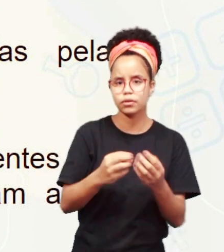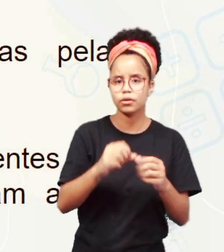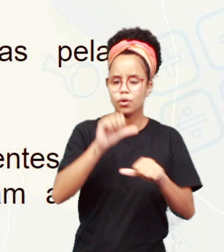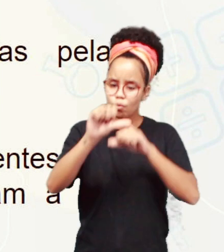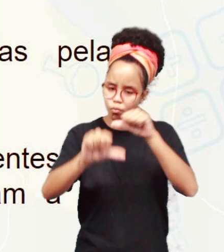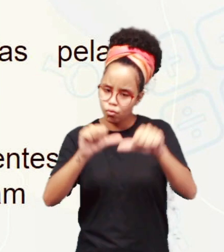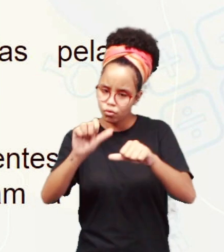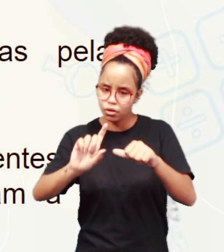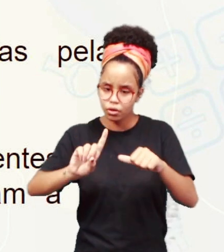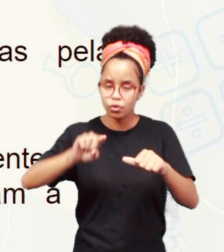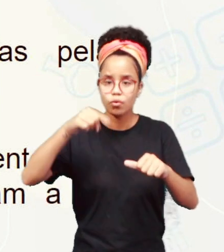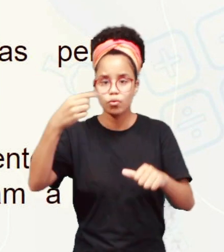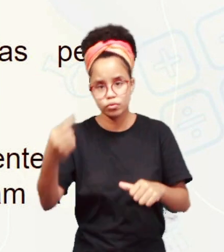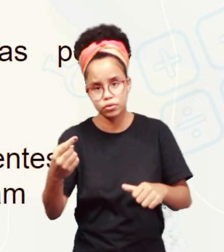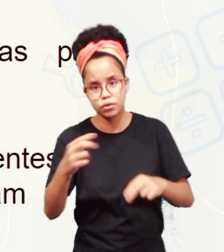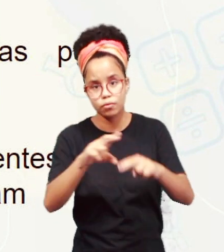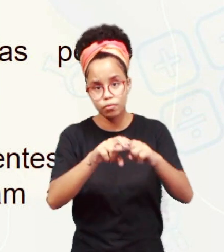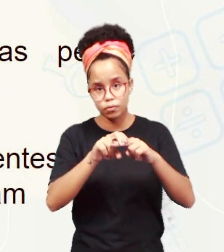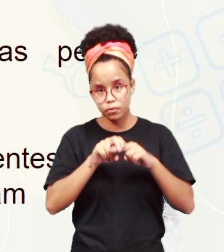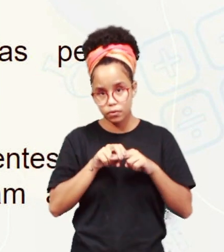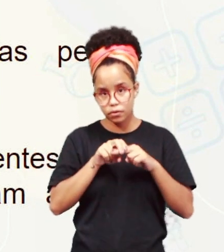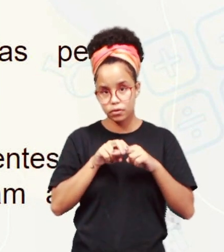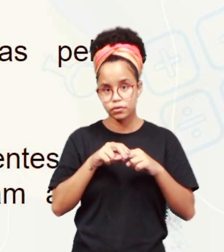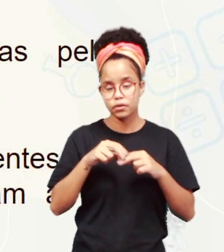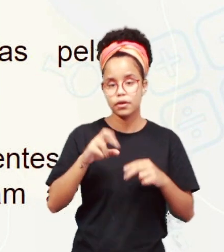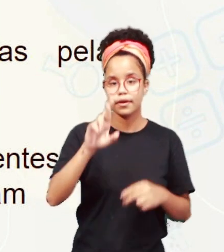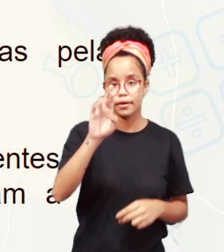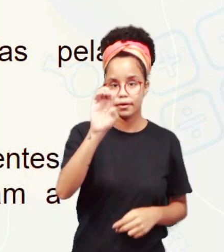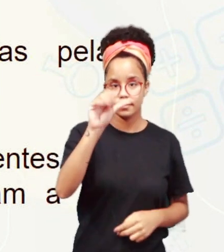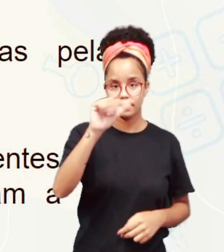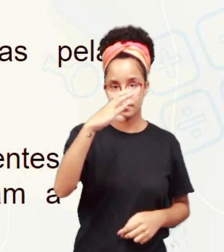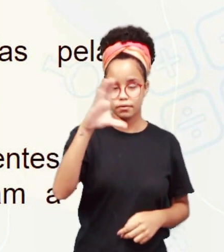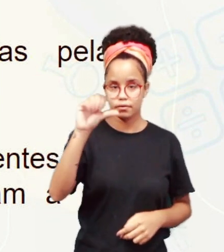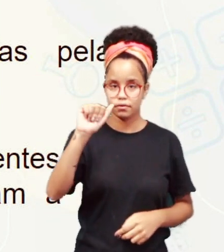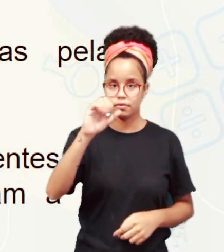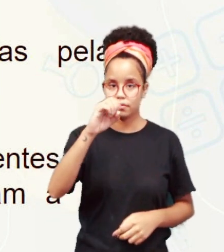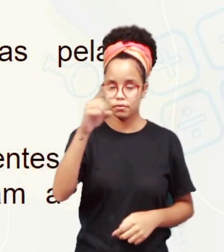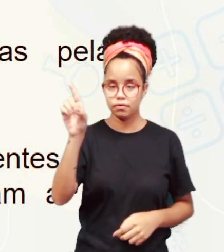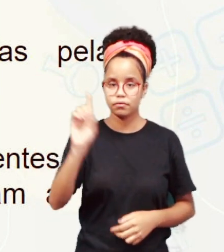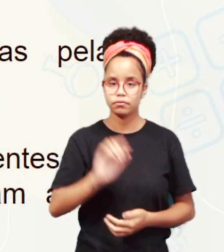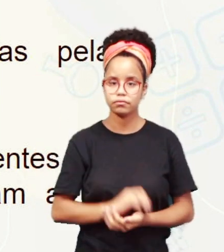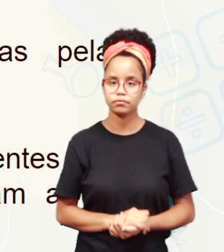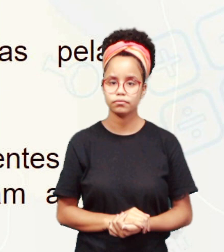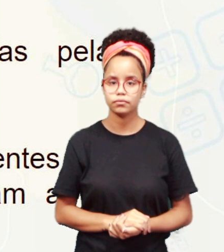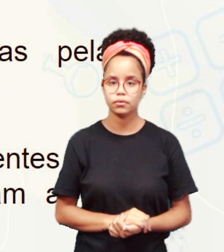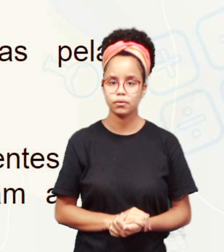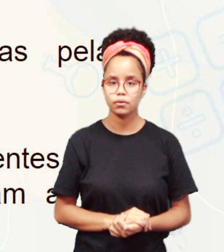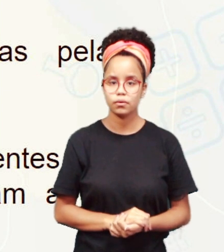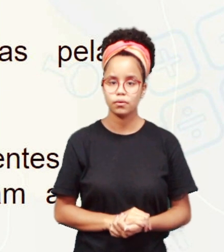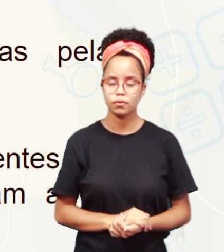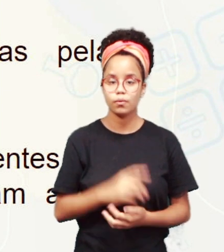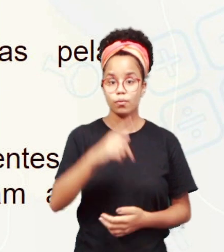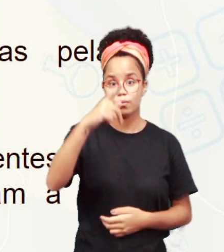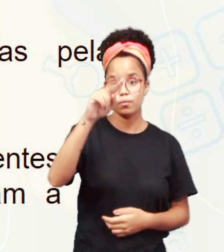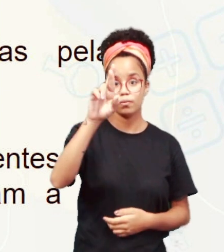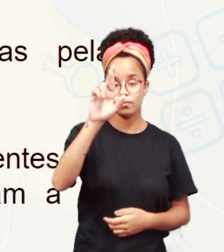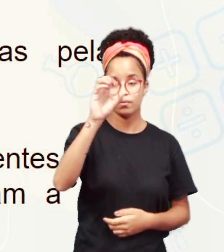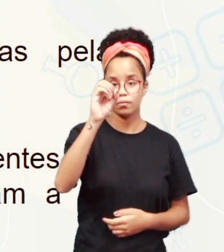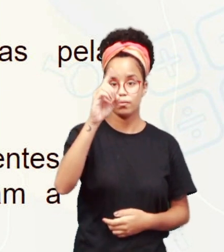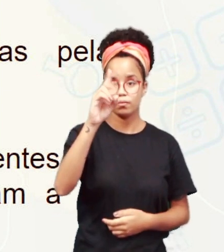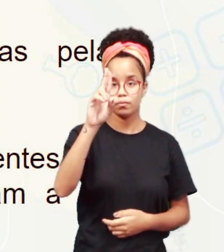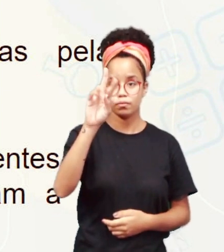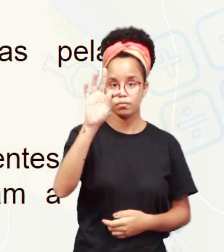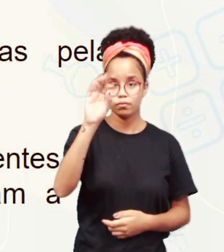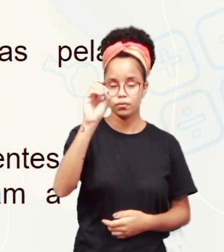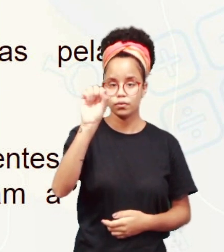transformam em outra devido à ocorrência de uma reação entre elas produtos são as novas substâncias